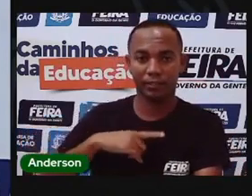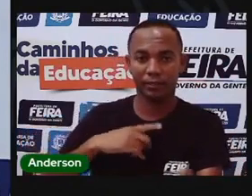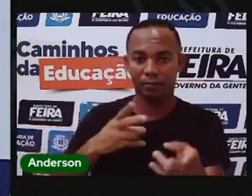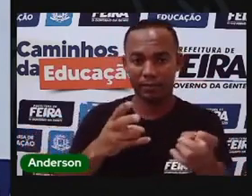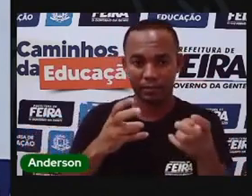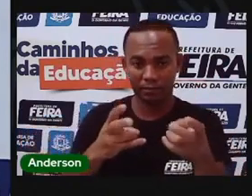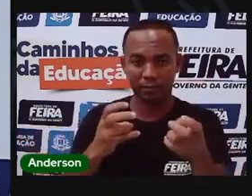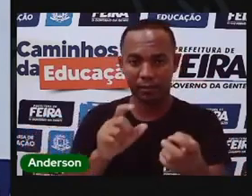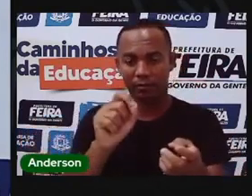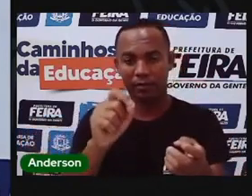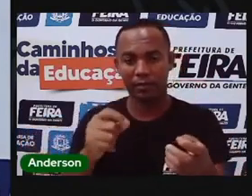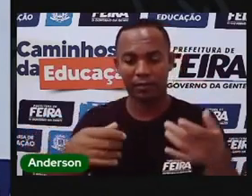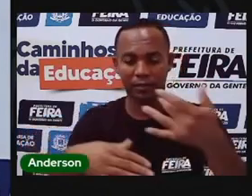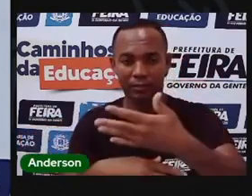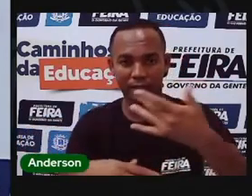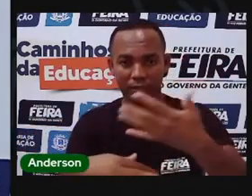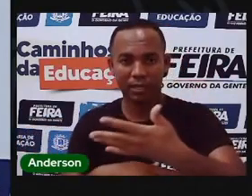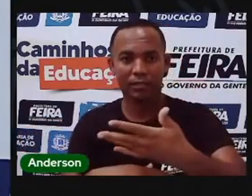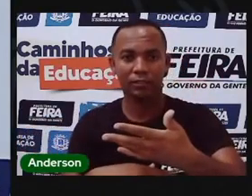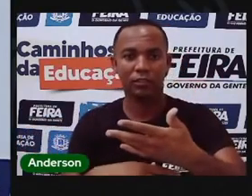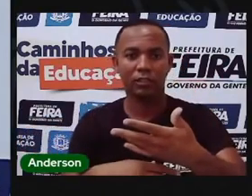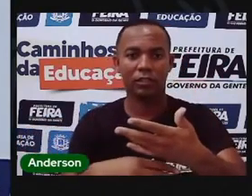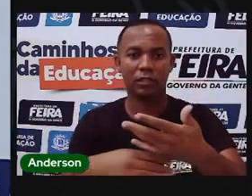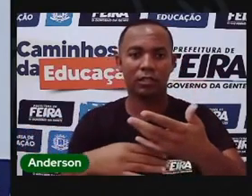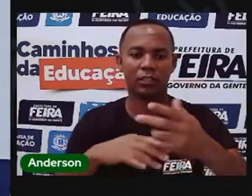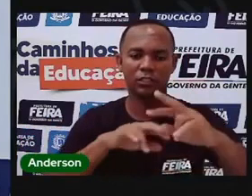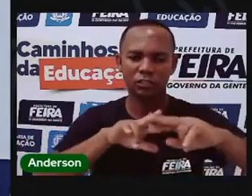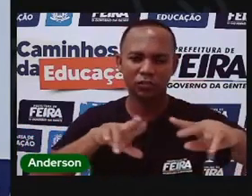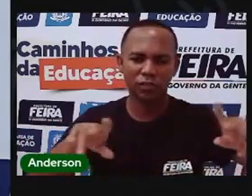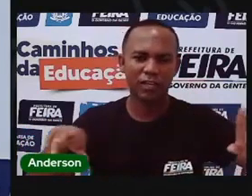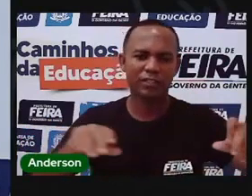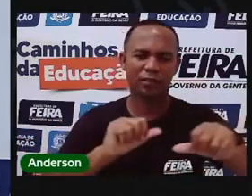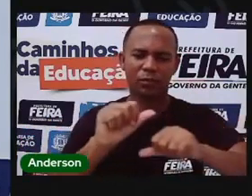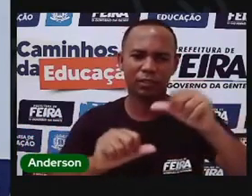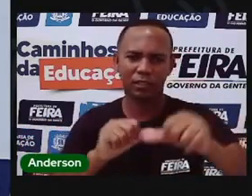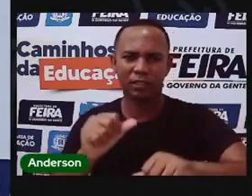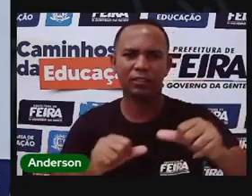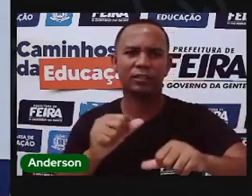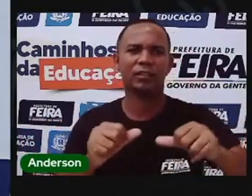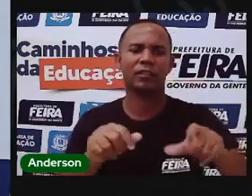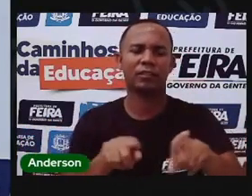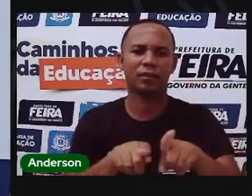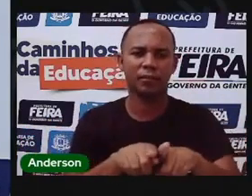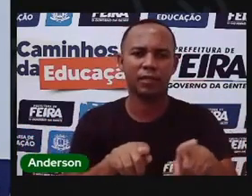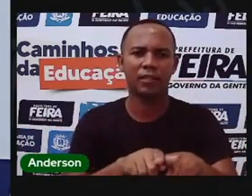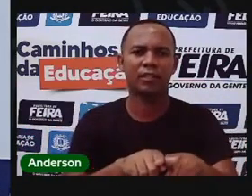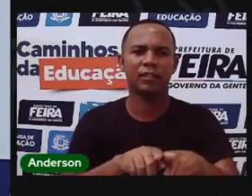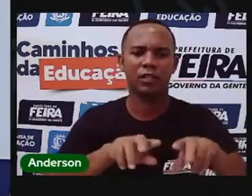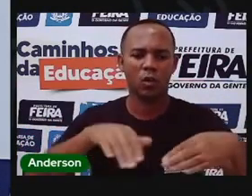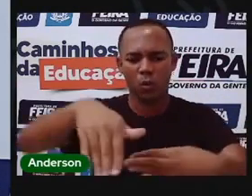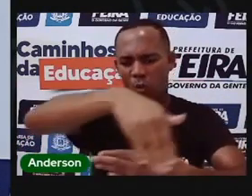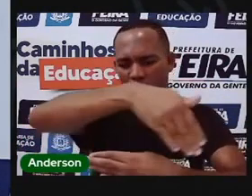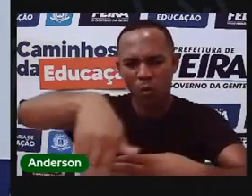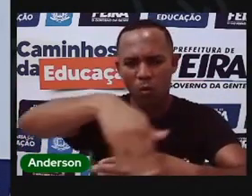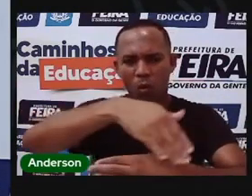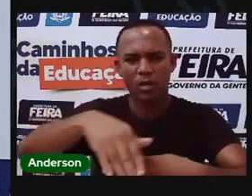está sofrendo várias modificações. Mudanças de calçada, a quantidade de ruas que estão